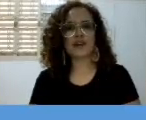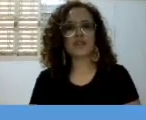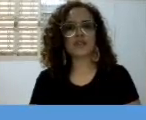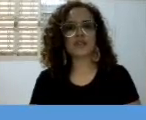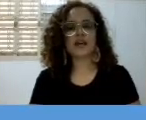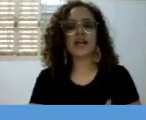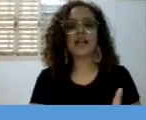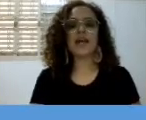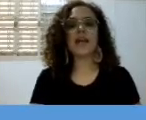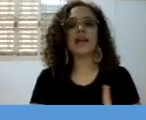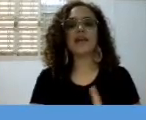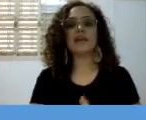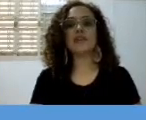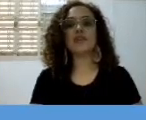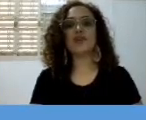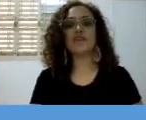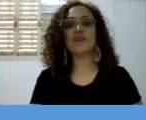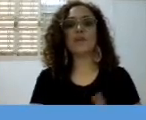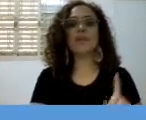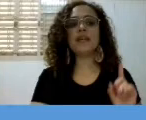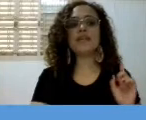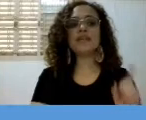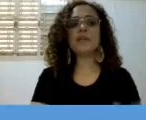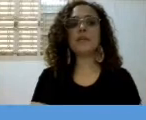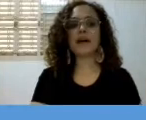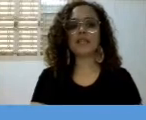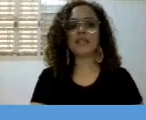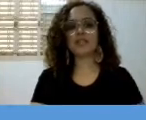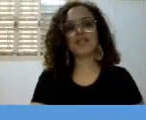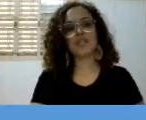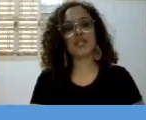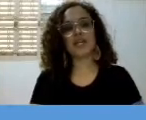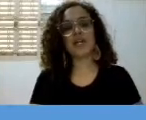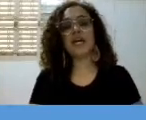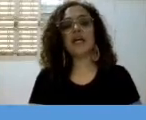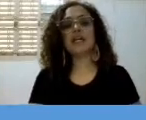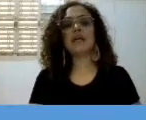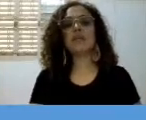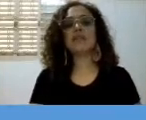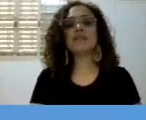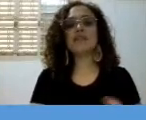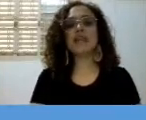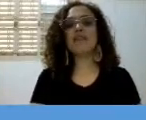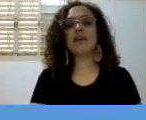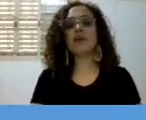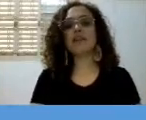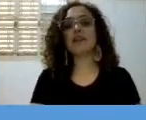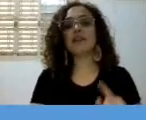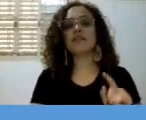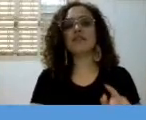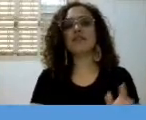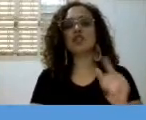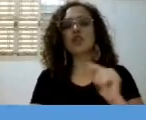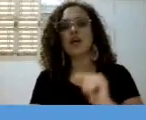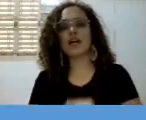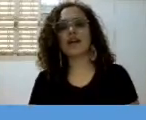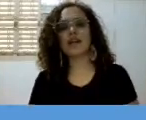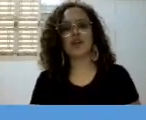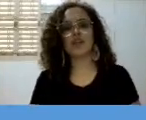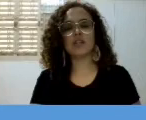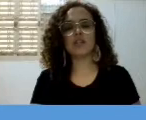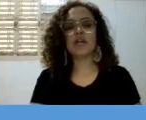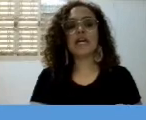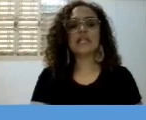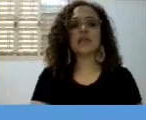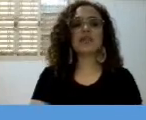jogar versos? Leia e cante o refrão principal da cantiga e depois escreva a quadrinha que você jogará